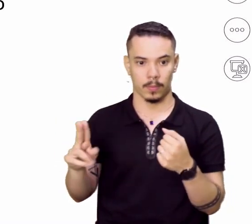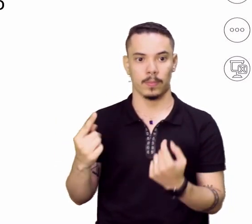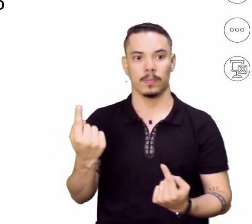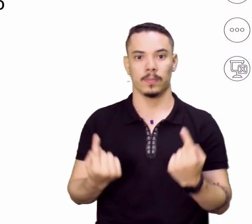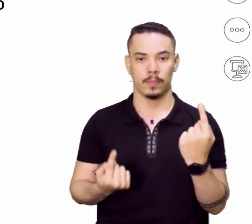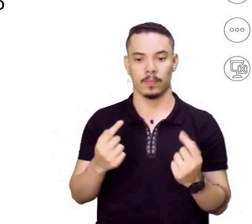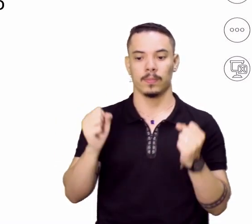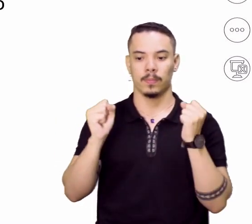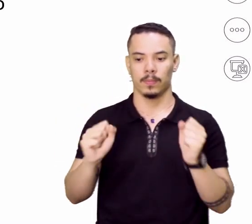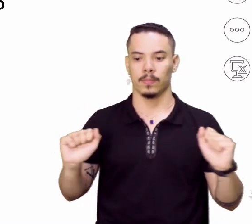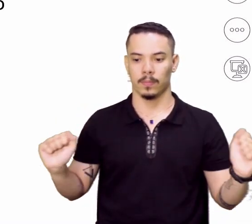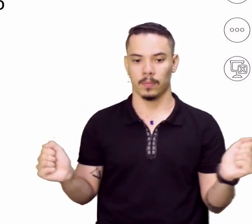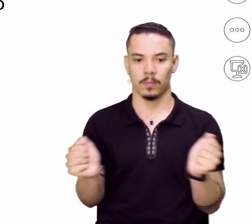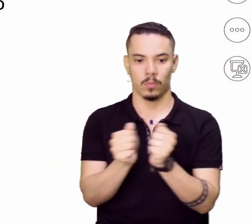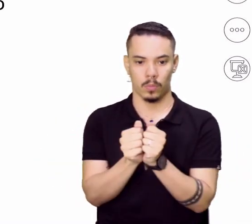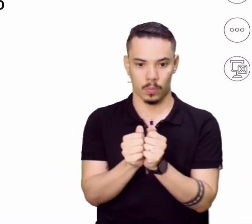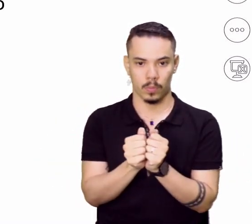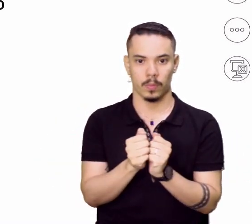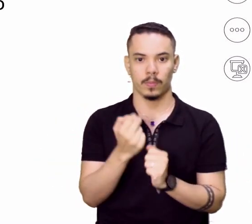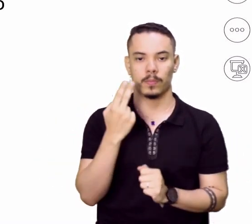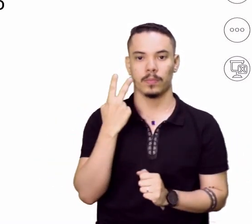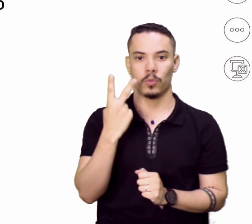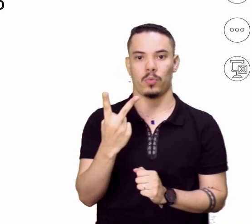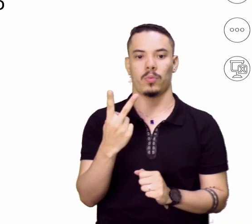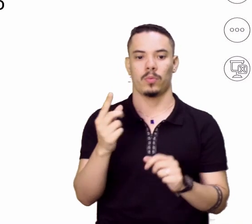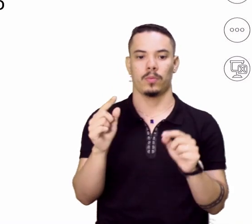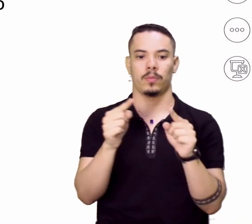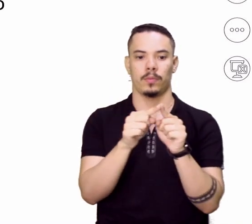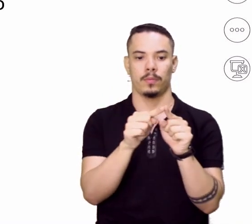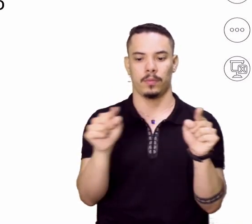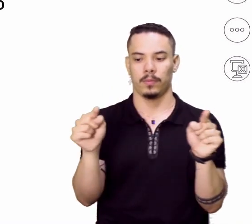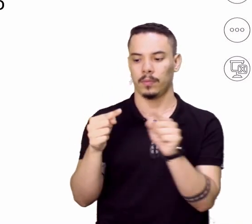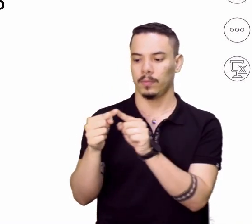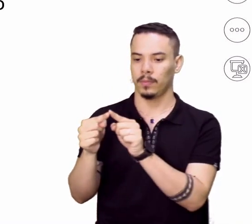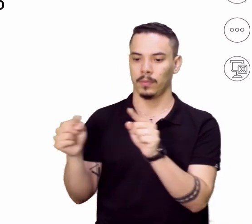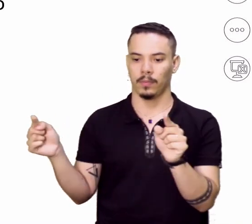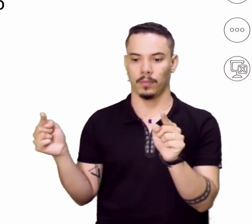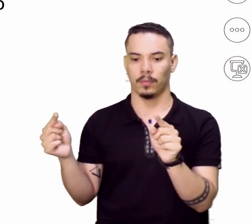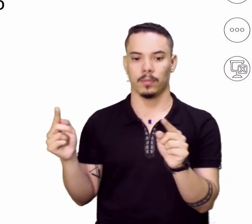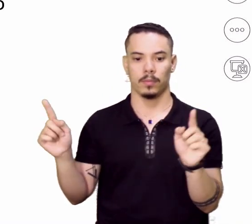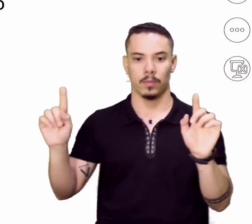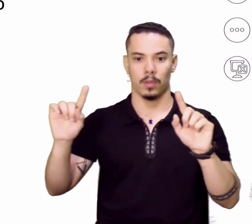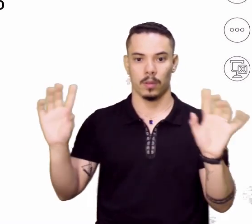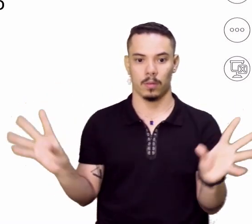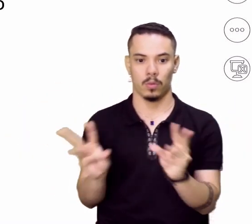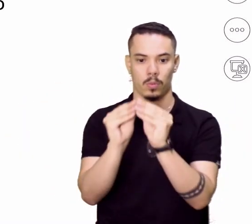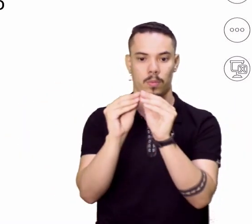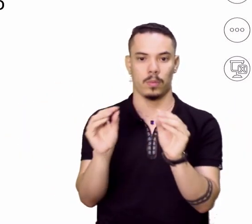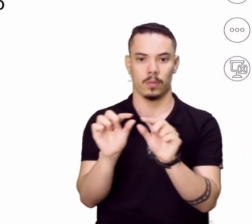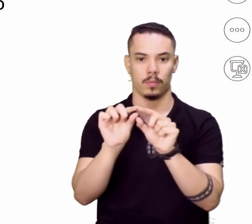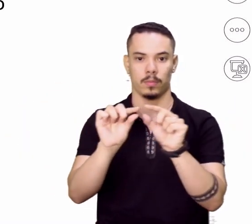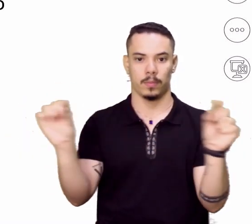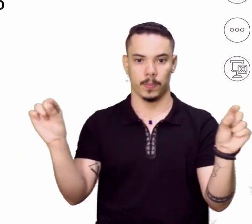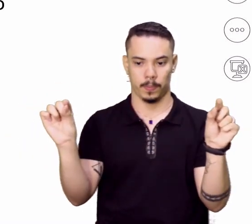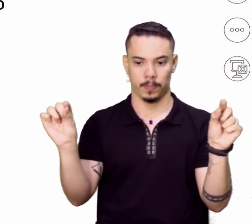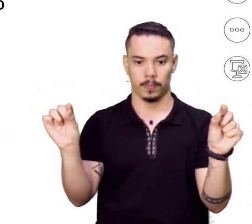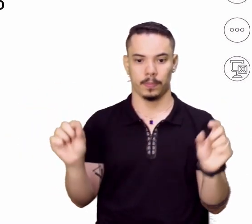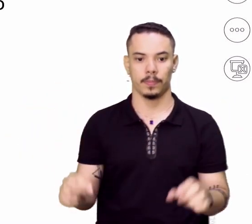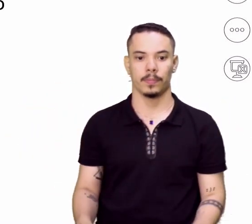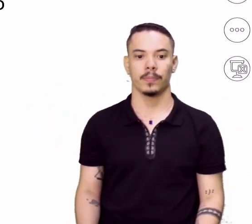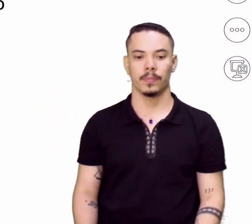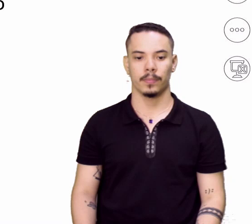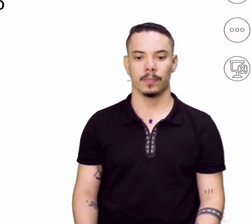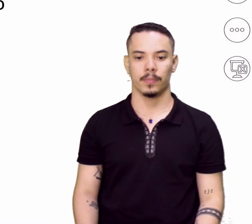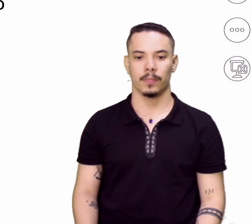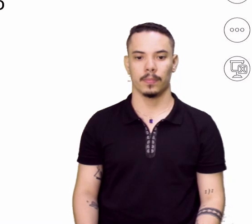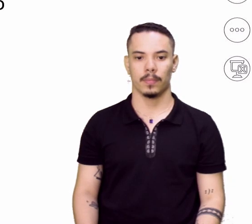pode juntar 2 orações em uma só, ficando desta forma aqui, como vocês podem ver.